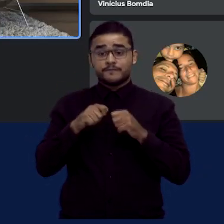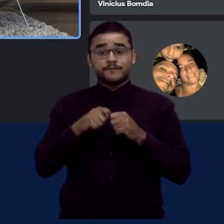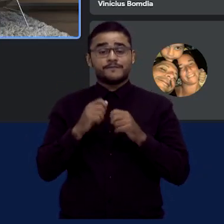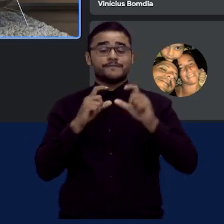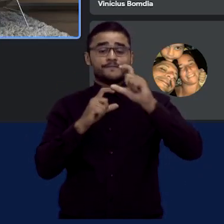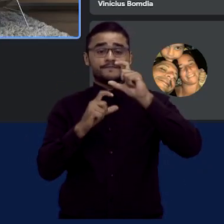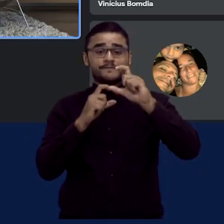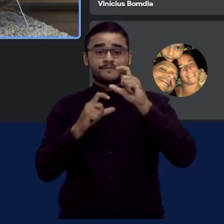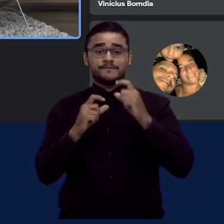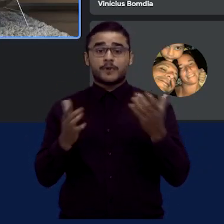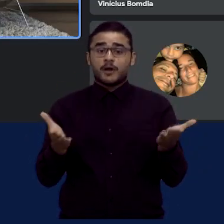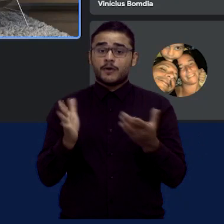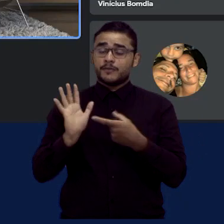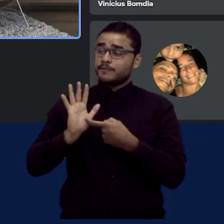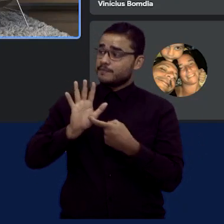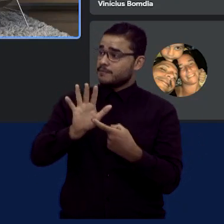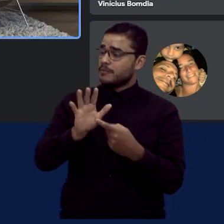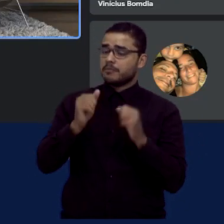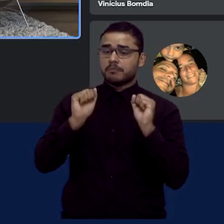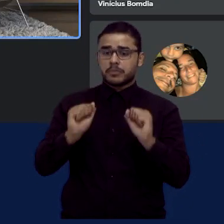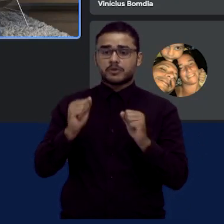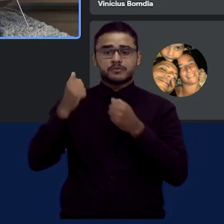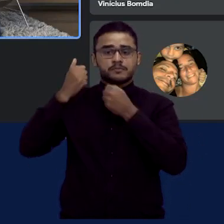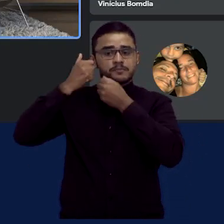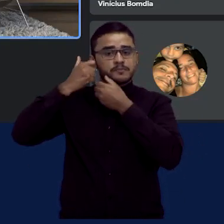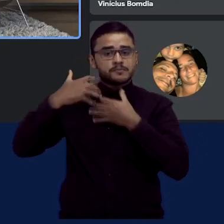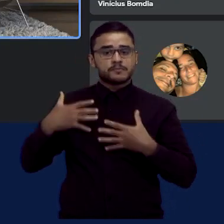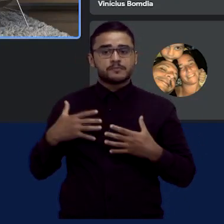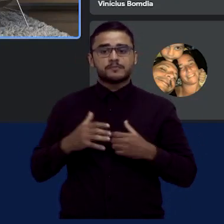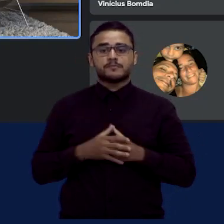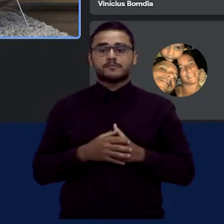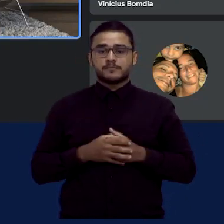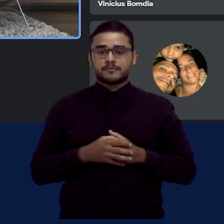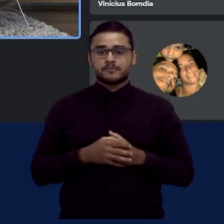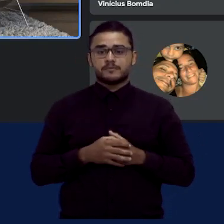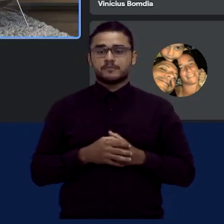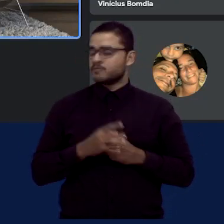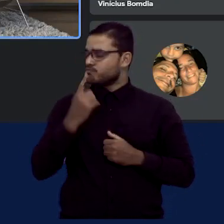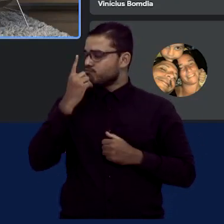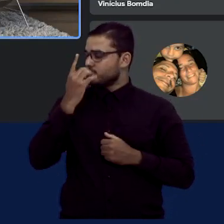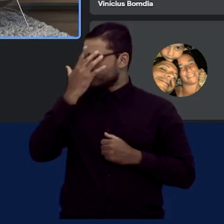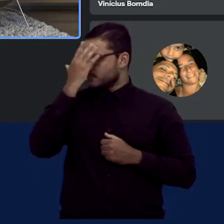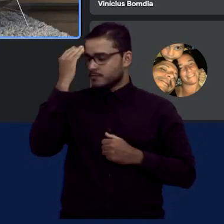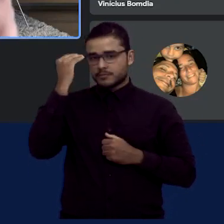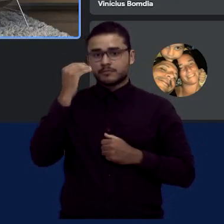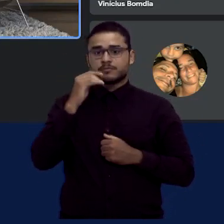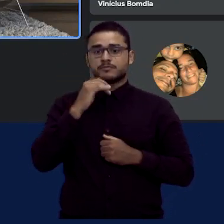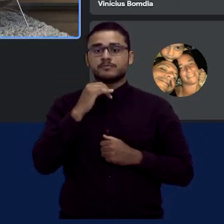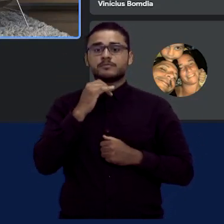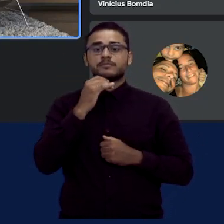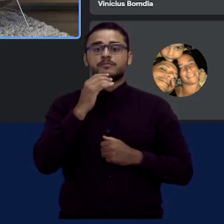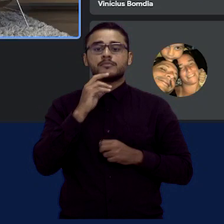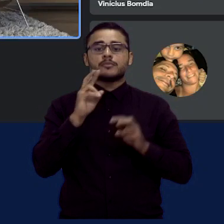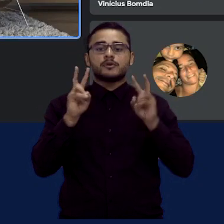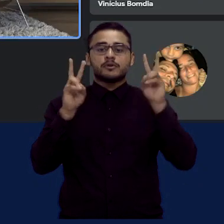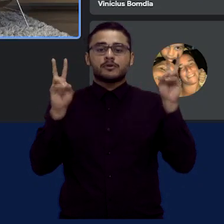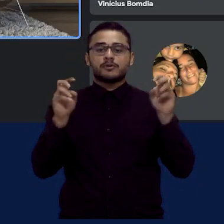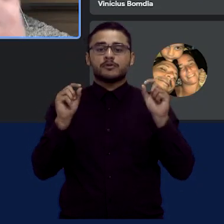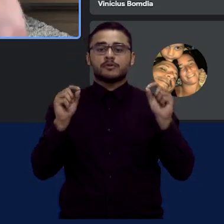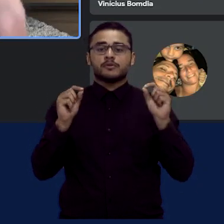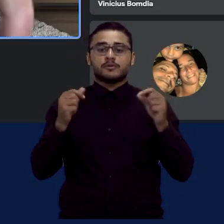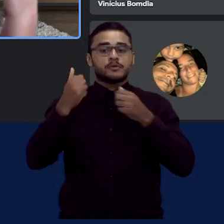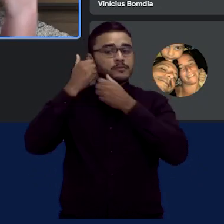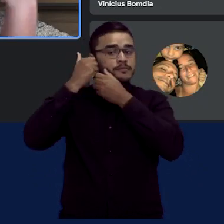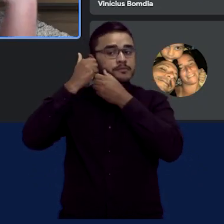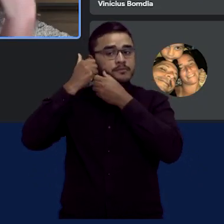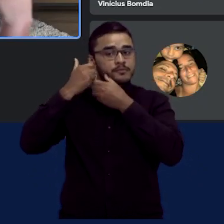peço, professor, que você possa se autodescrever brevemente. Eu esqueci, inclusive, um ponto, me perdoe. Com relação à